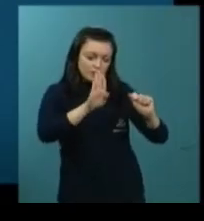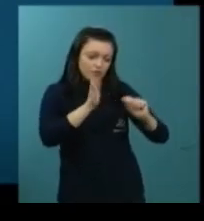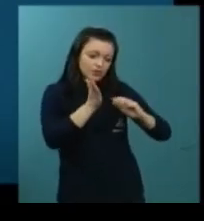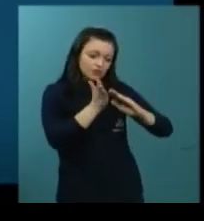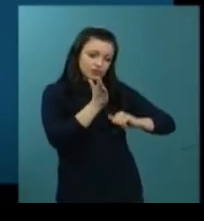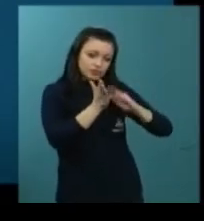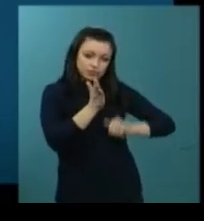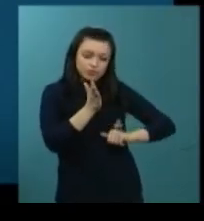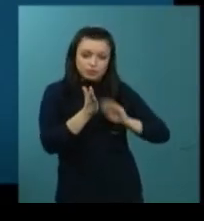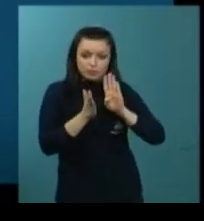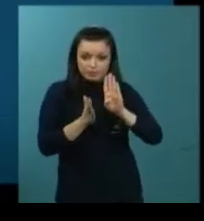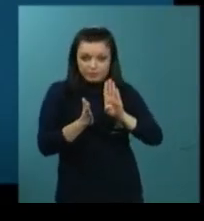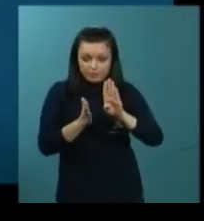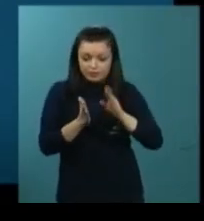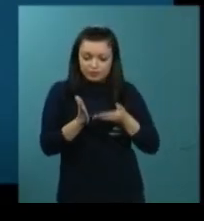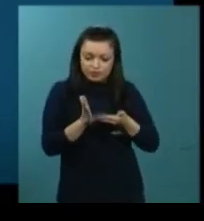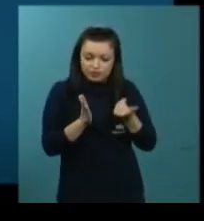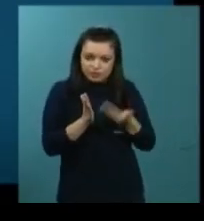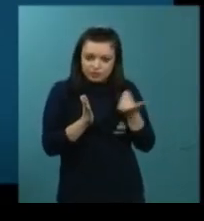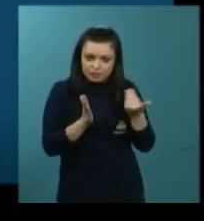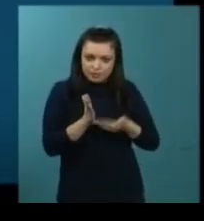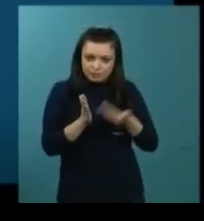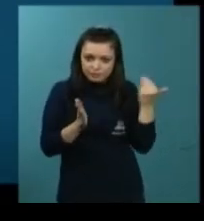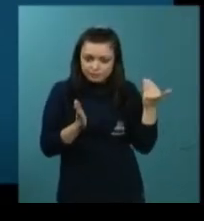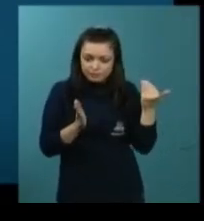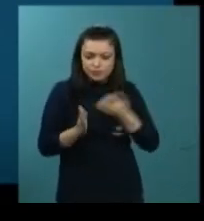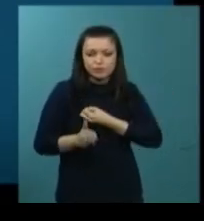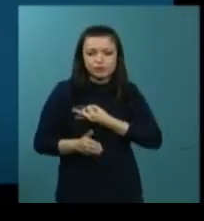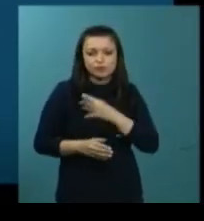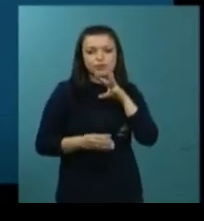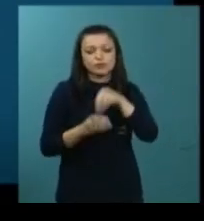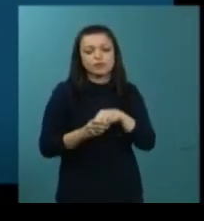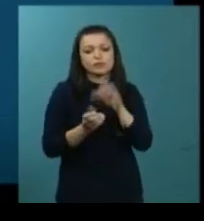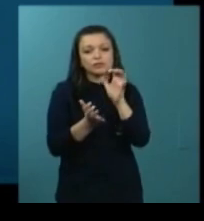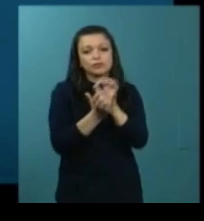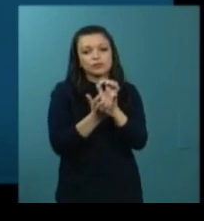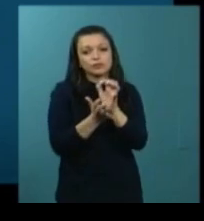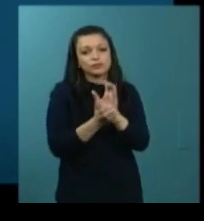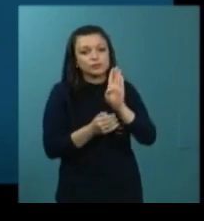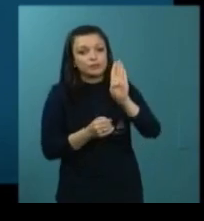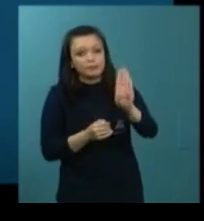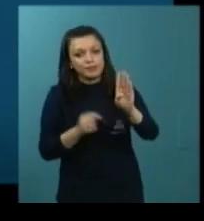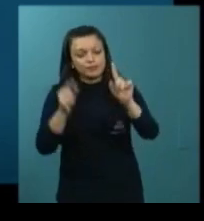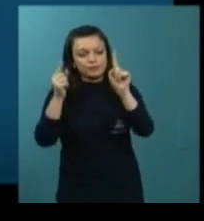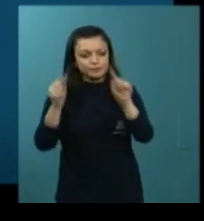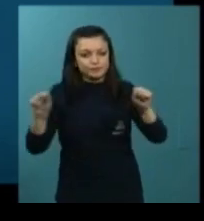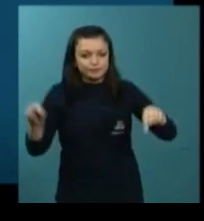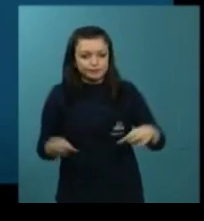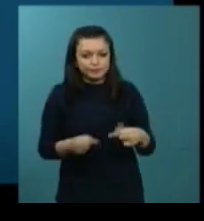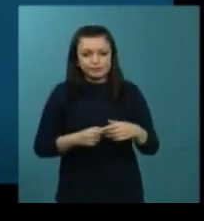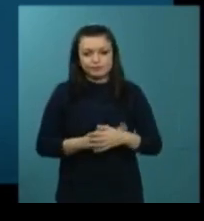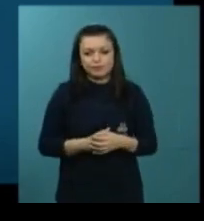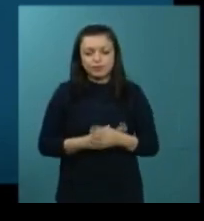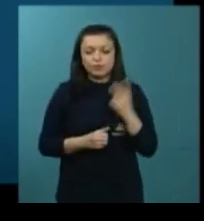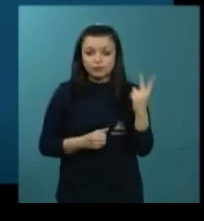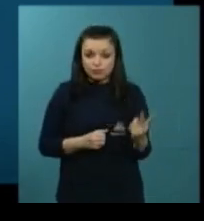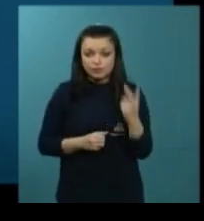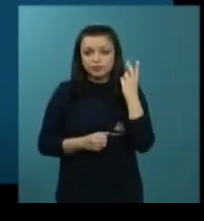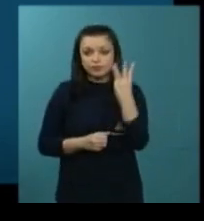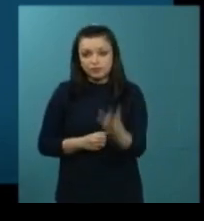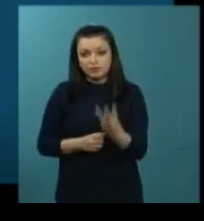e subtraio dele, retiro dele os elementos que pertencem ao B, o